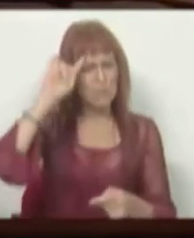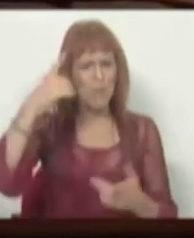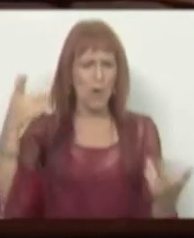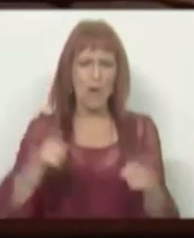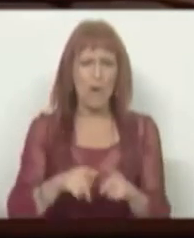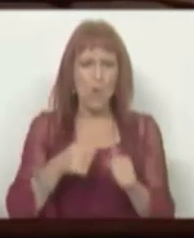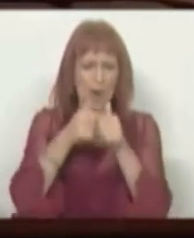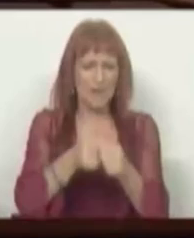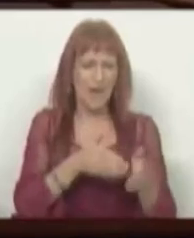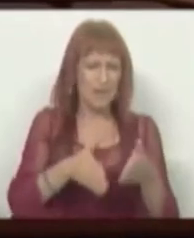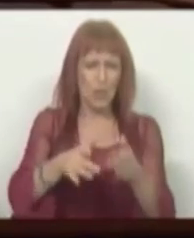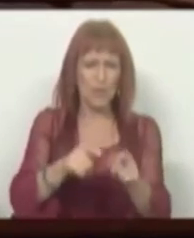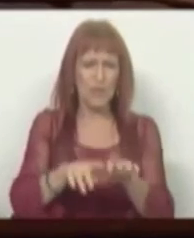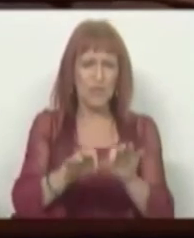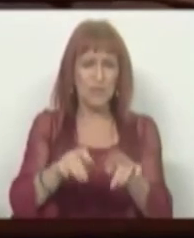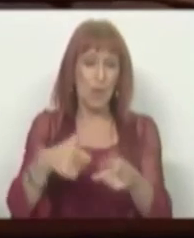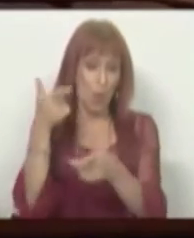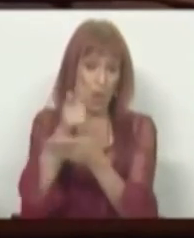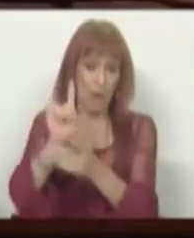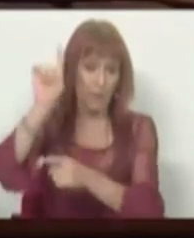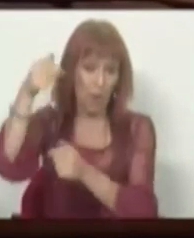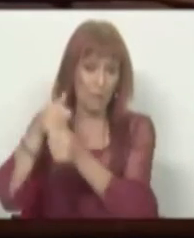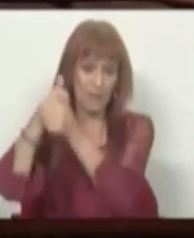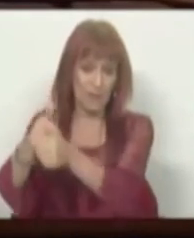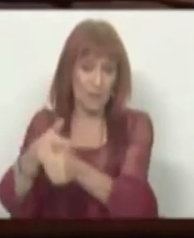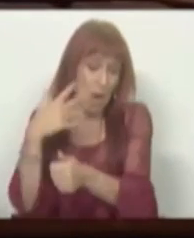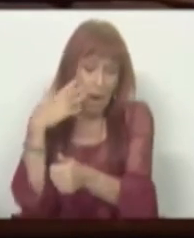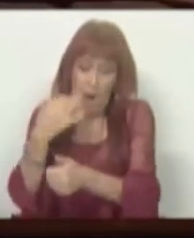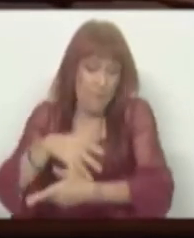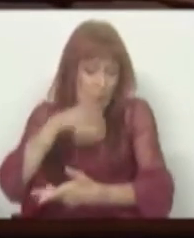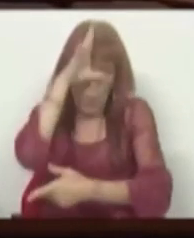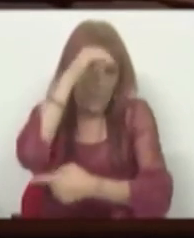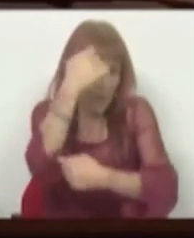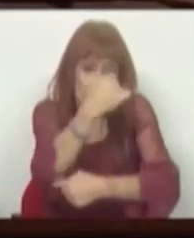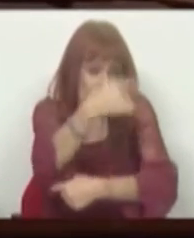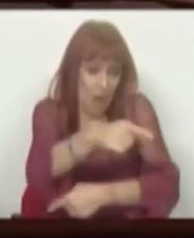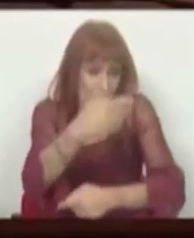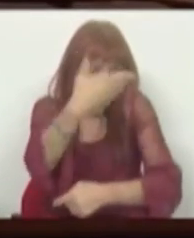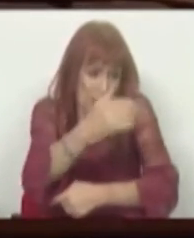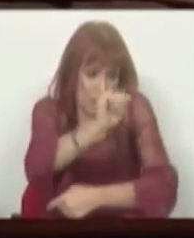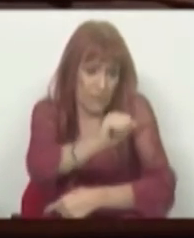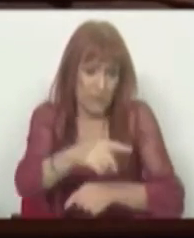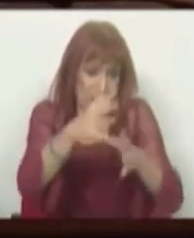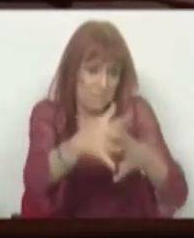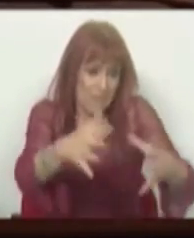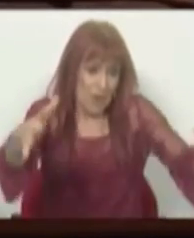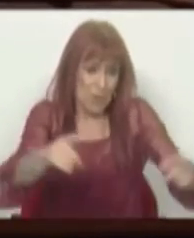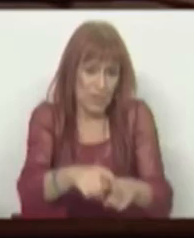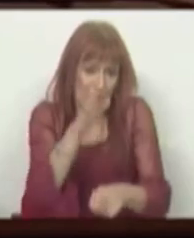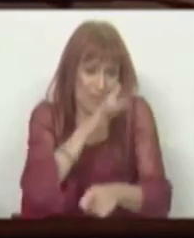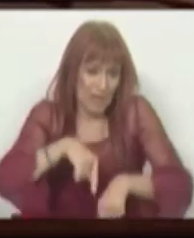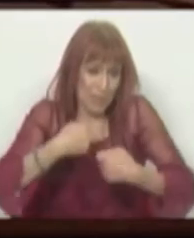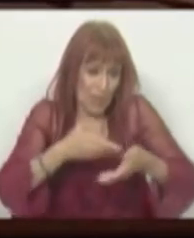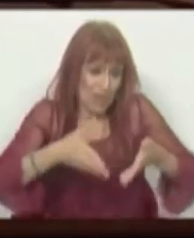está a ser seguida a estratégia que o LIVRE seguiria, o que é natural, o Governo tem o direito e tem a maioria de implementar as suas